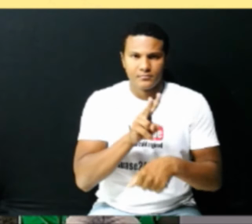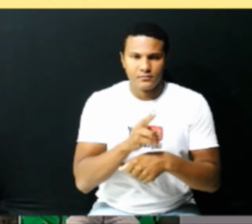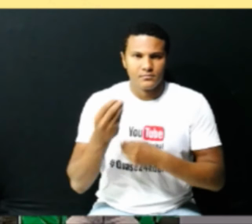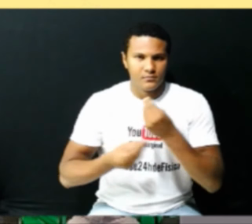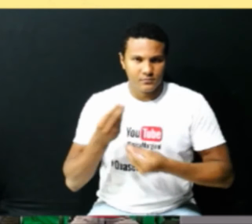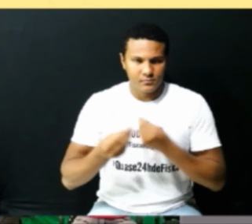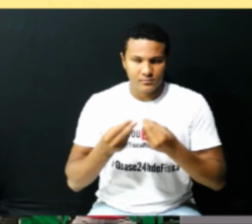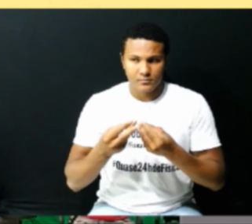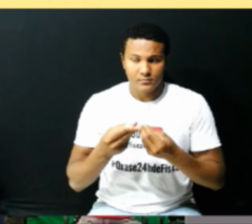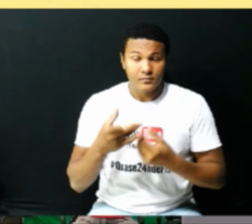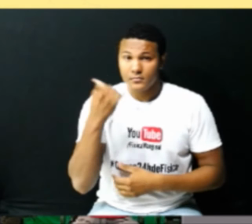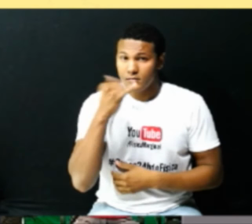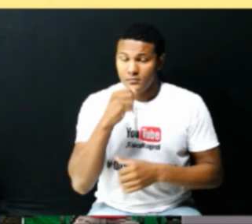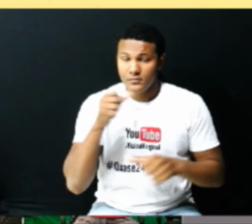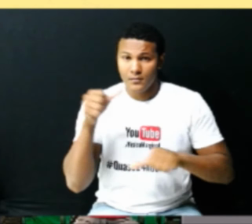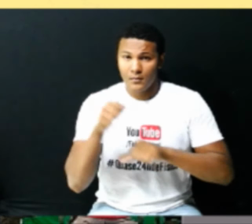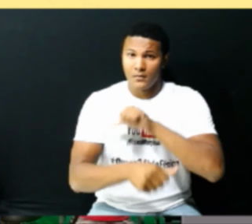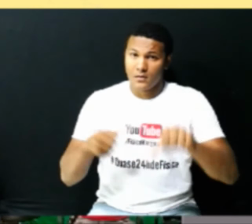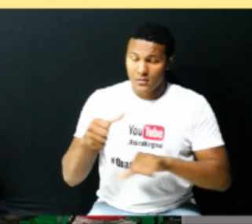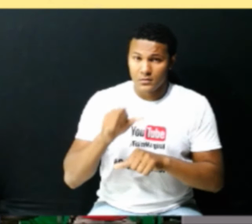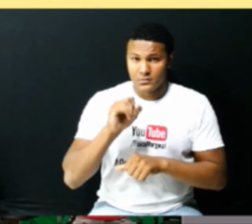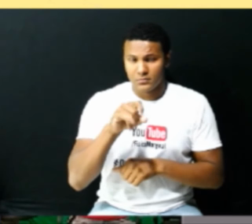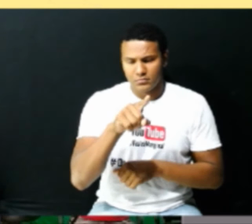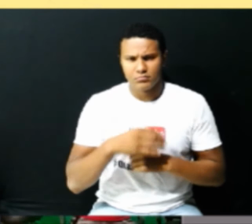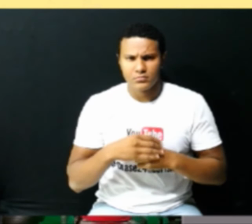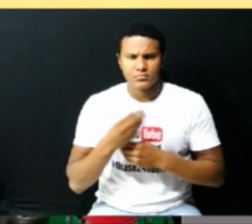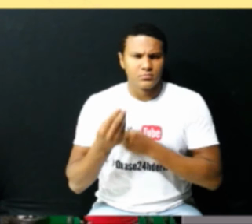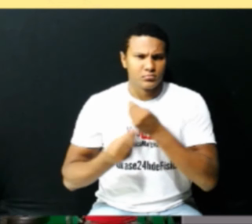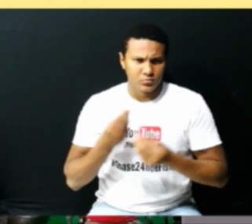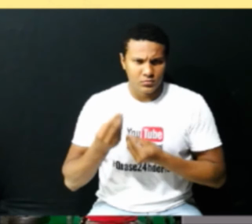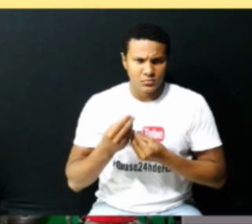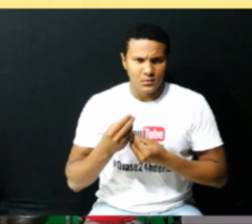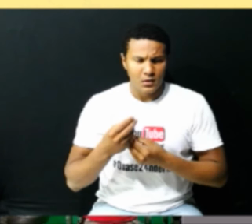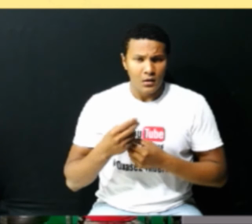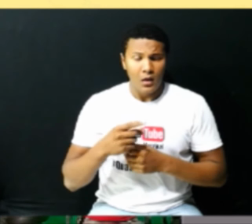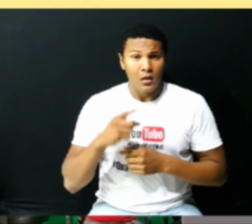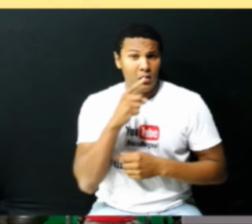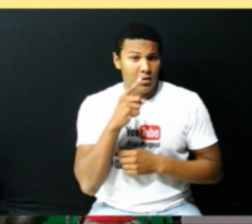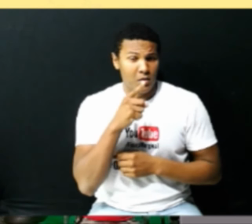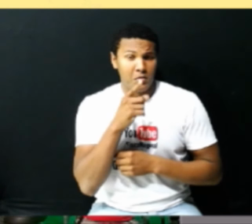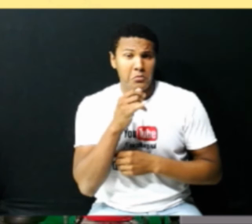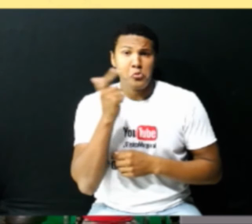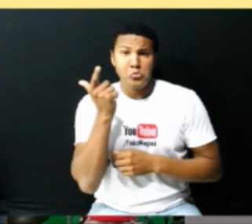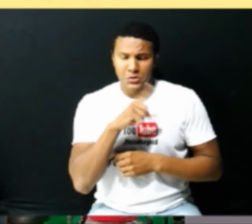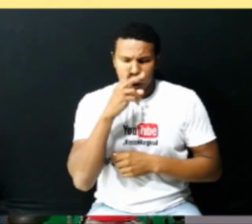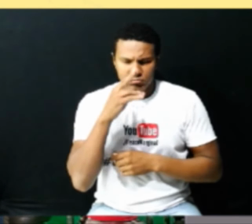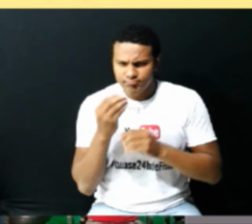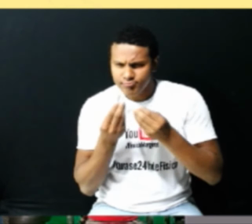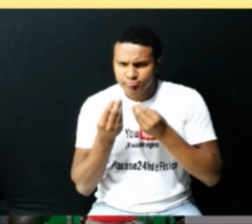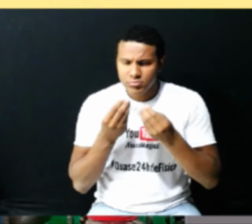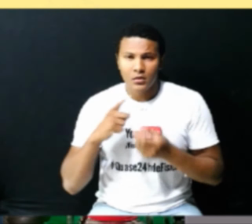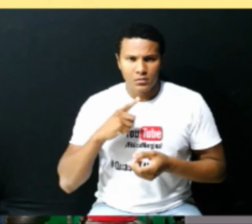você explorar ele bastante, você verifica que muitas questões do Enem você consegue responder se